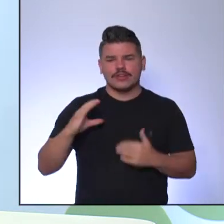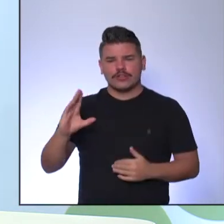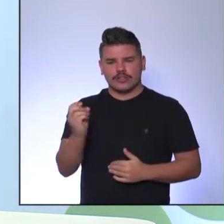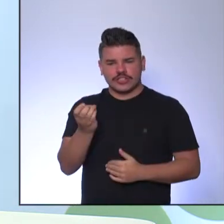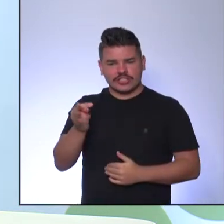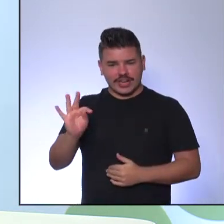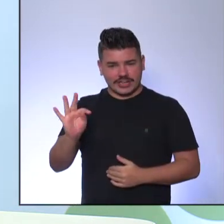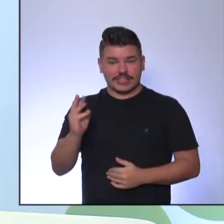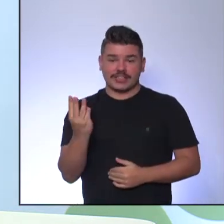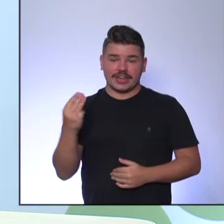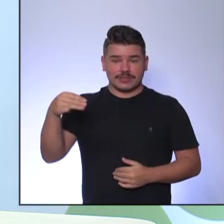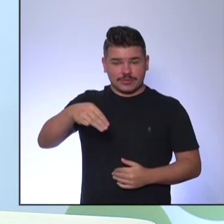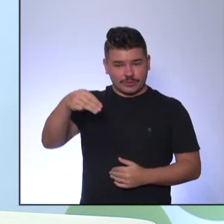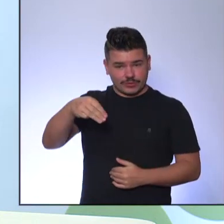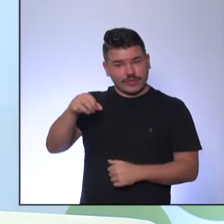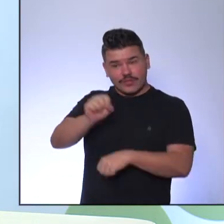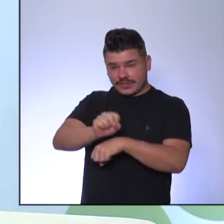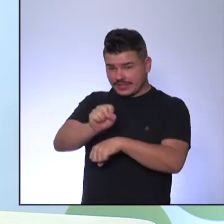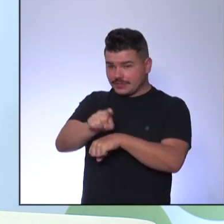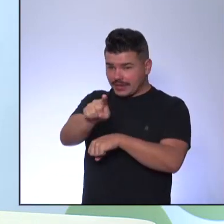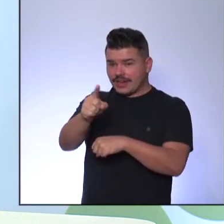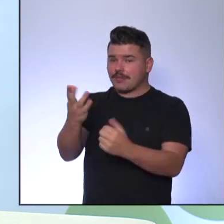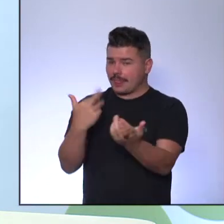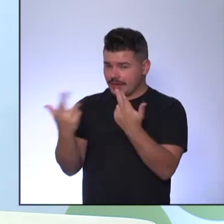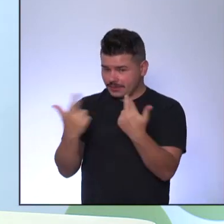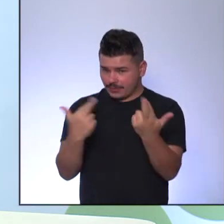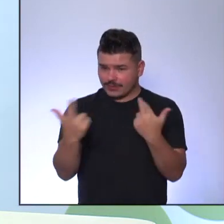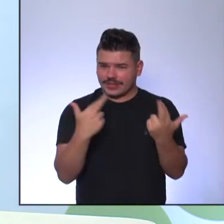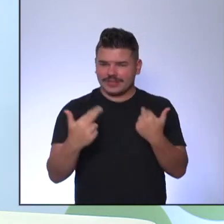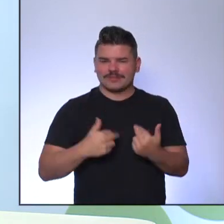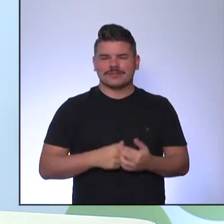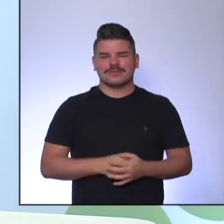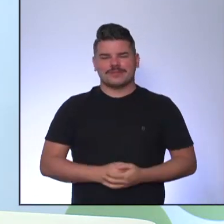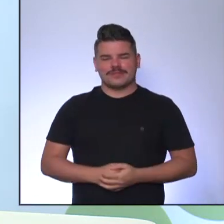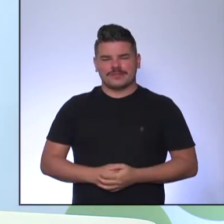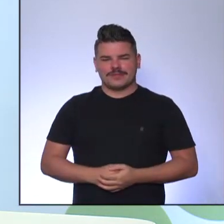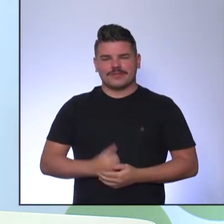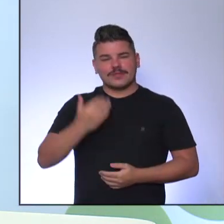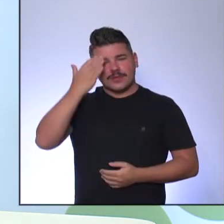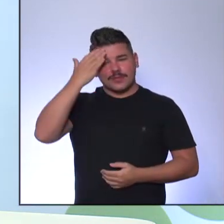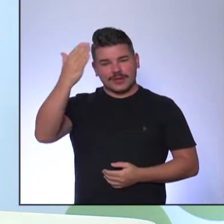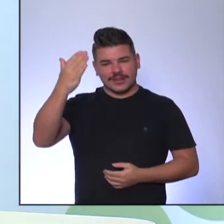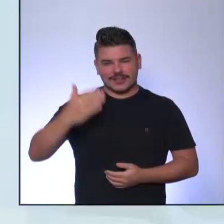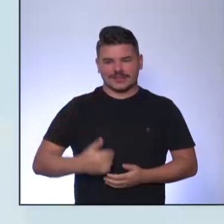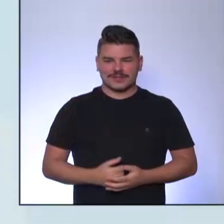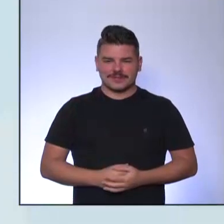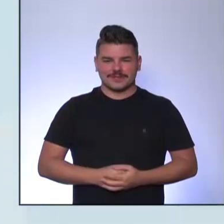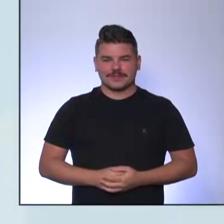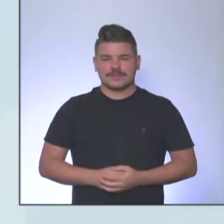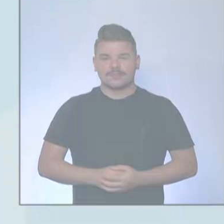e nós voltamos daqui 3 minutos para discutir as questões. Tá ok? Obrigada.